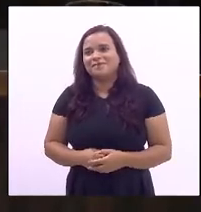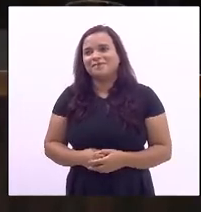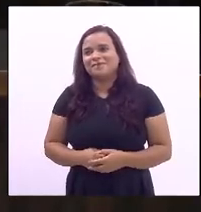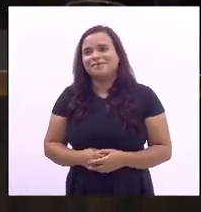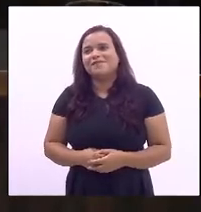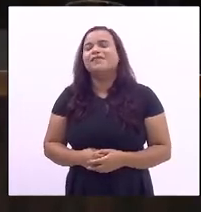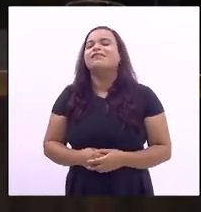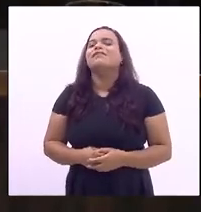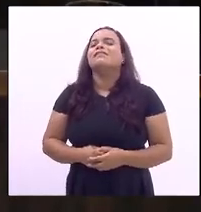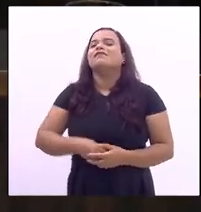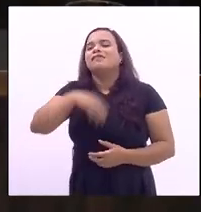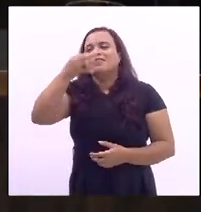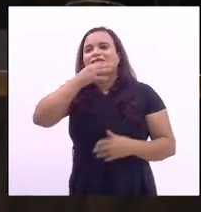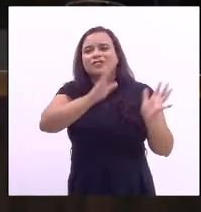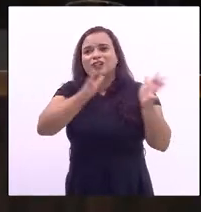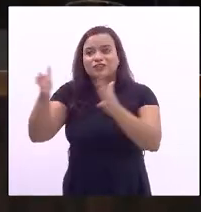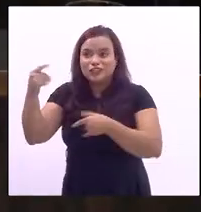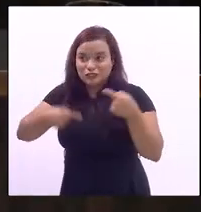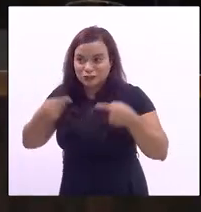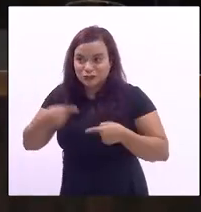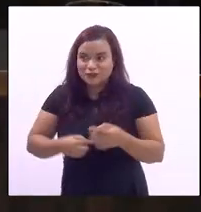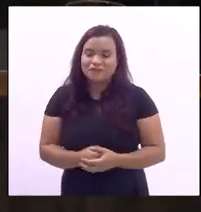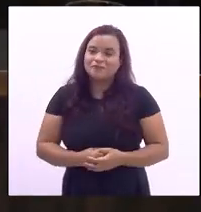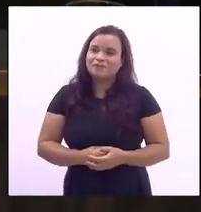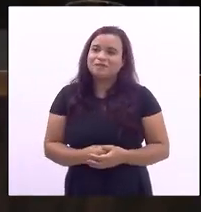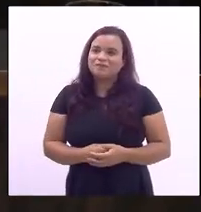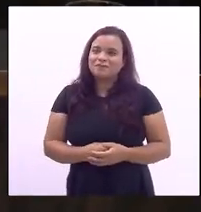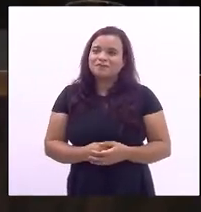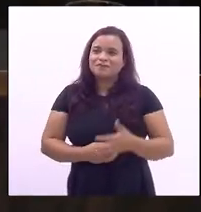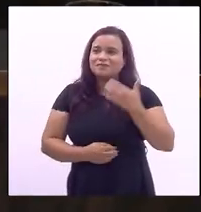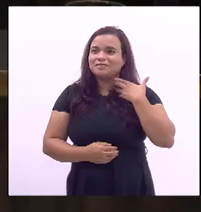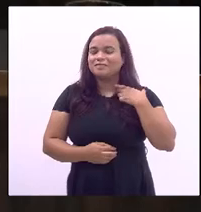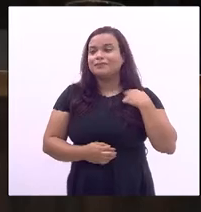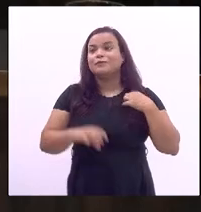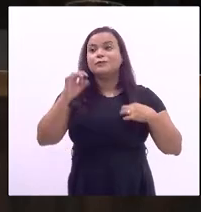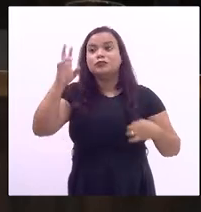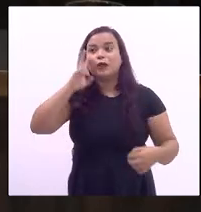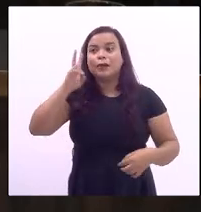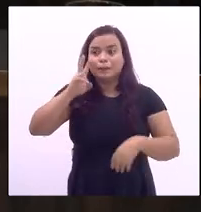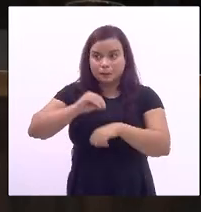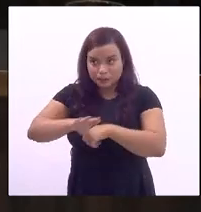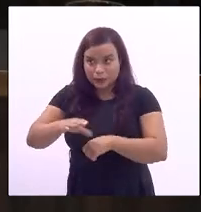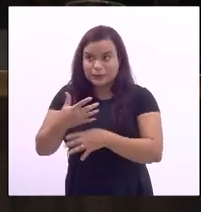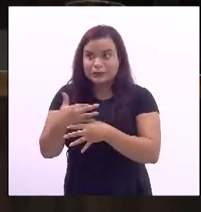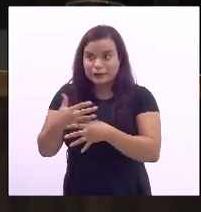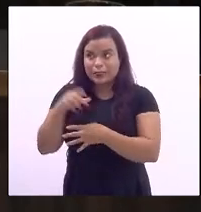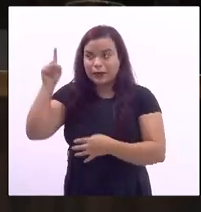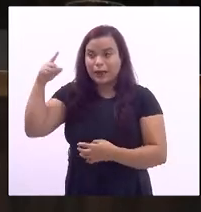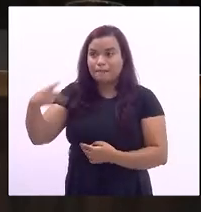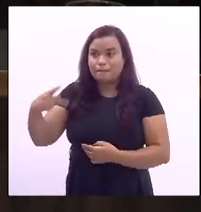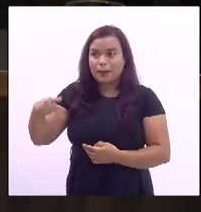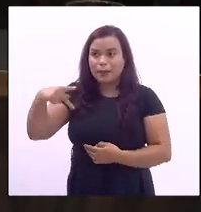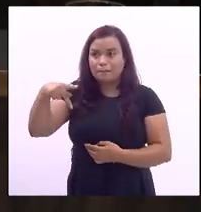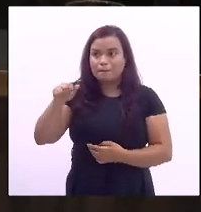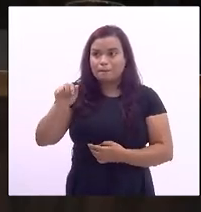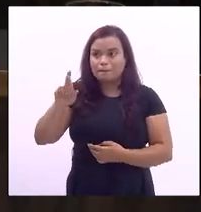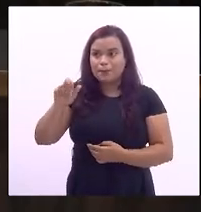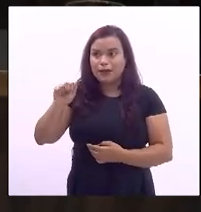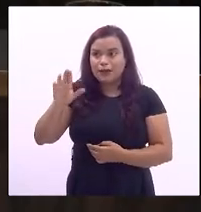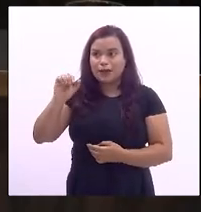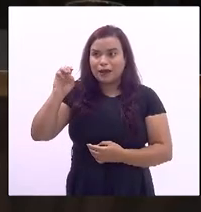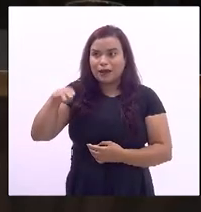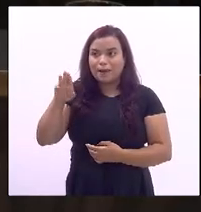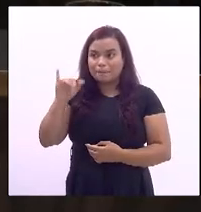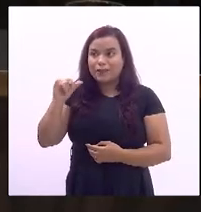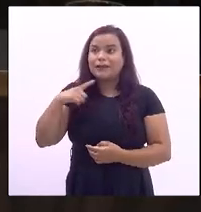e os pareceres emitidos em discussão é só para lembrar aqui na cidade de Paracambi tem um time